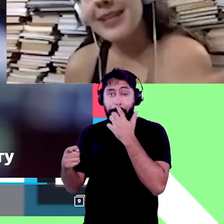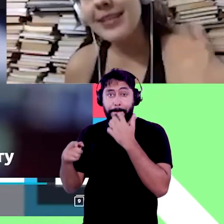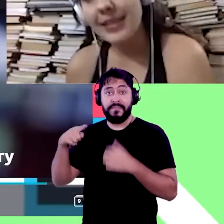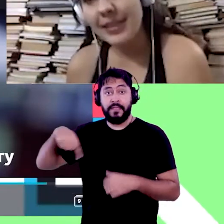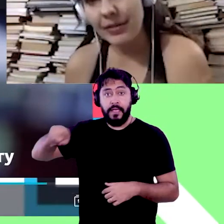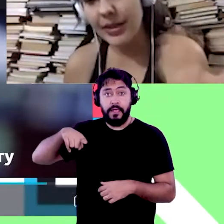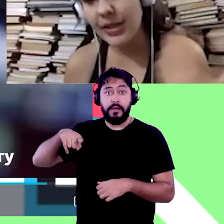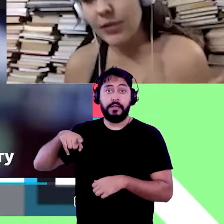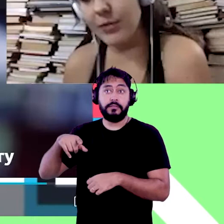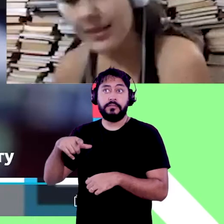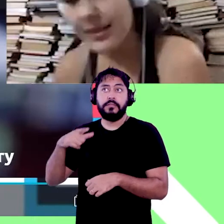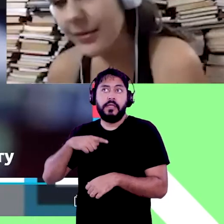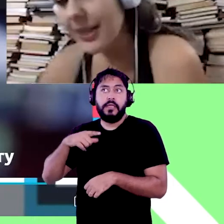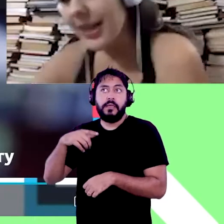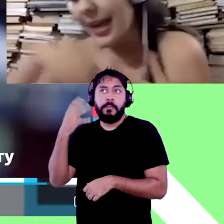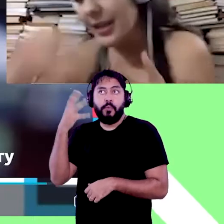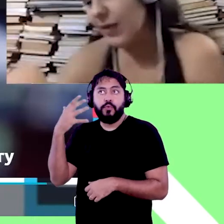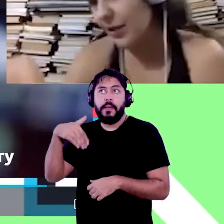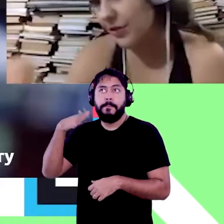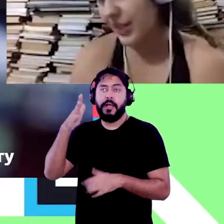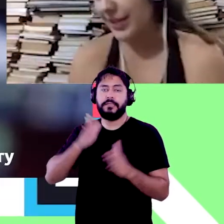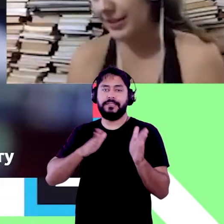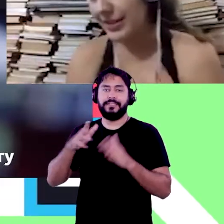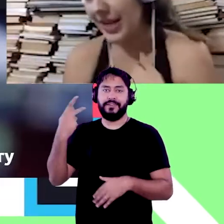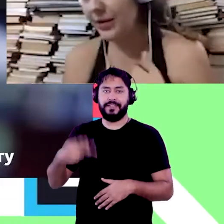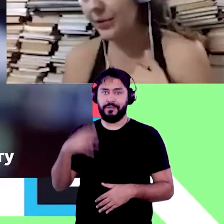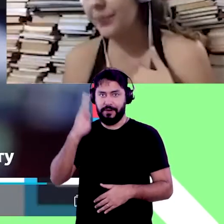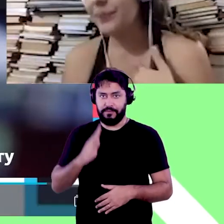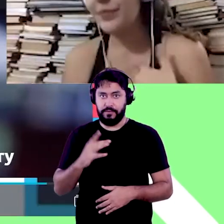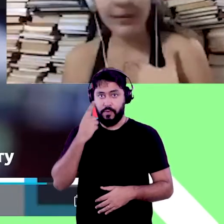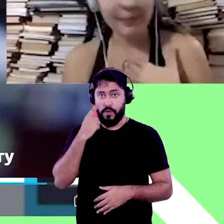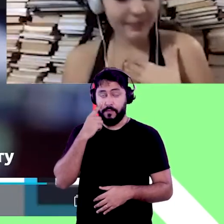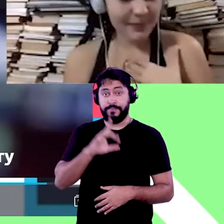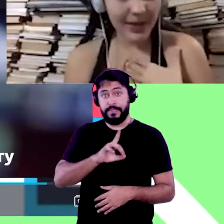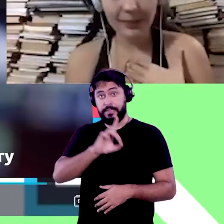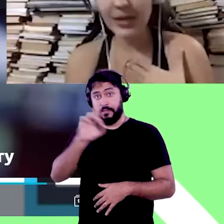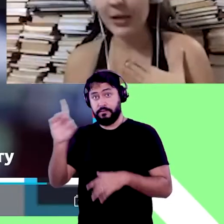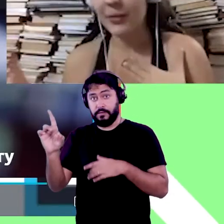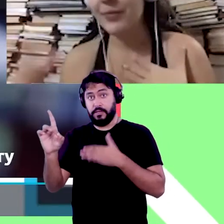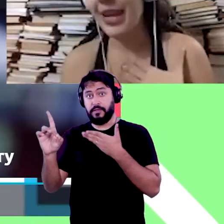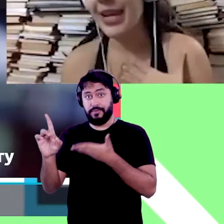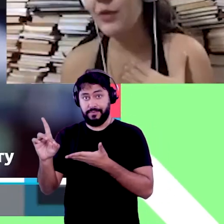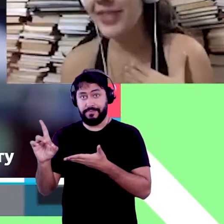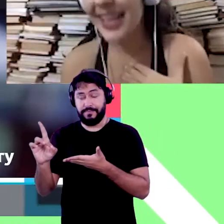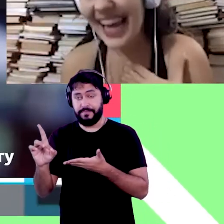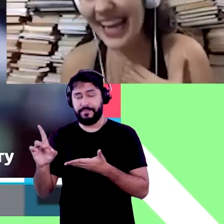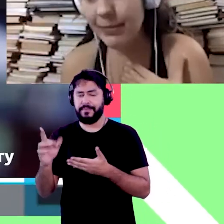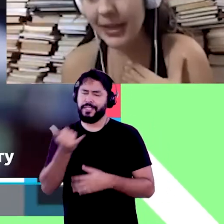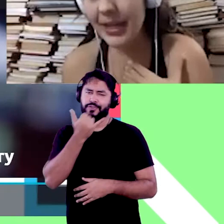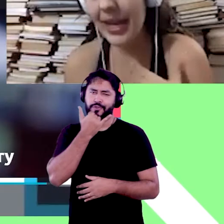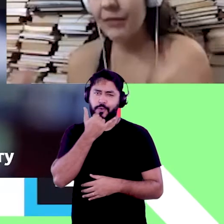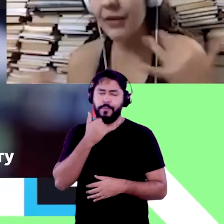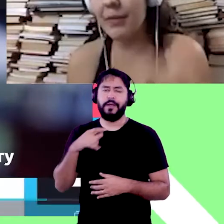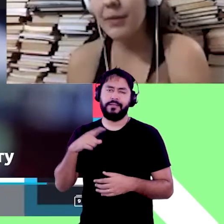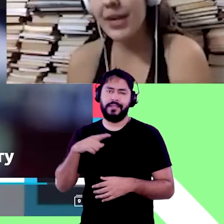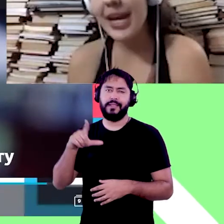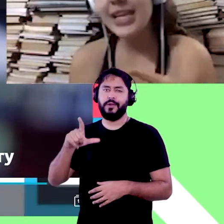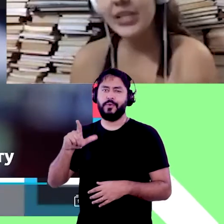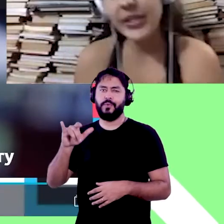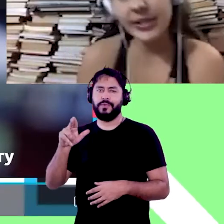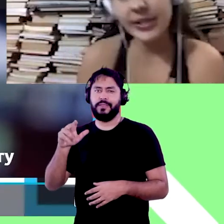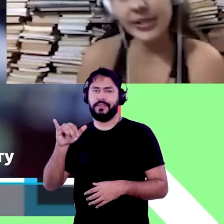mais acessível aqui no Brasil. Aqui do lado direito, tem a Luísa Caspari. Ela foi a